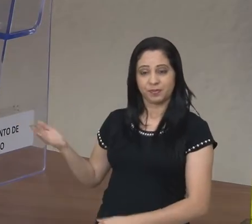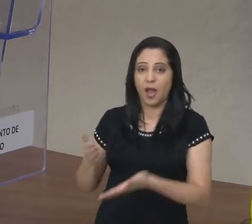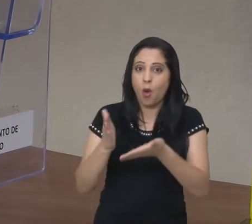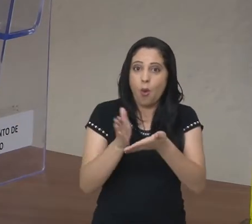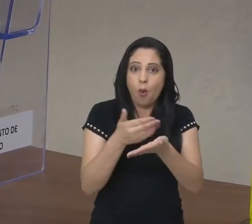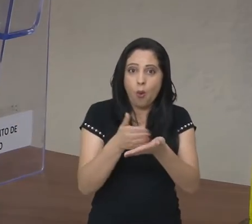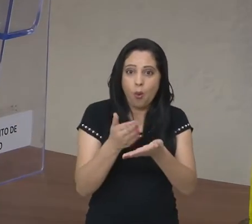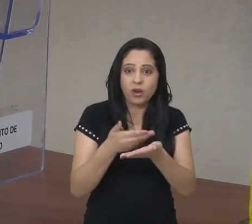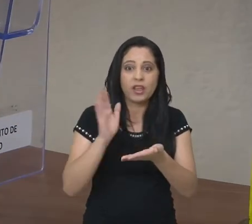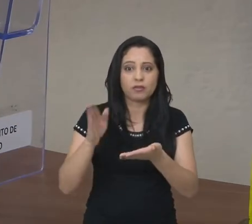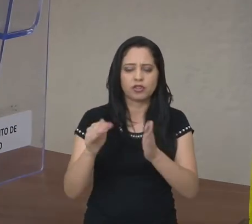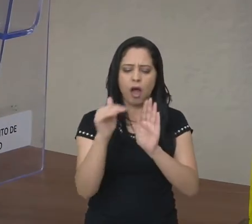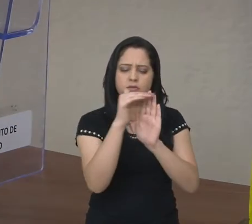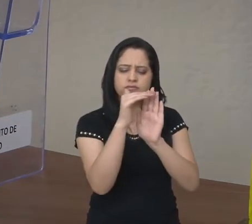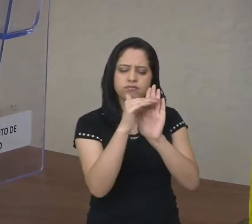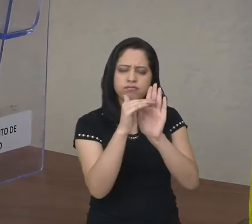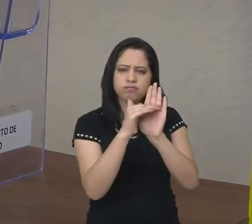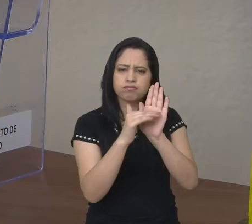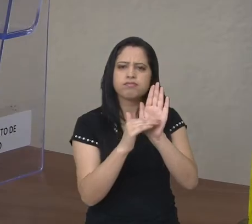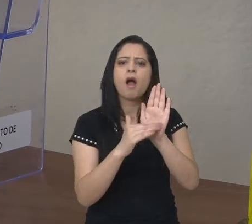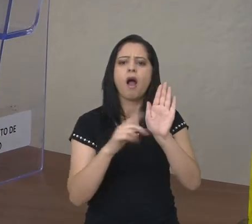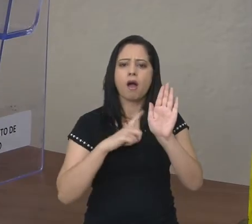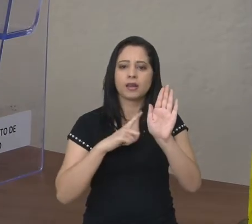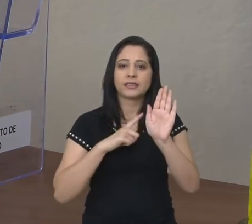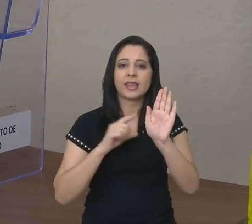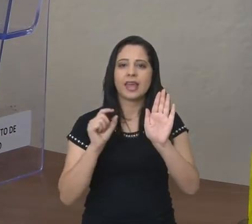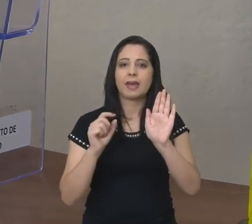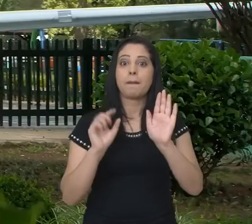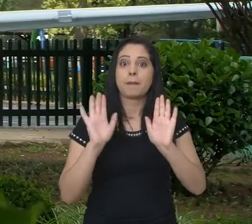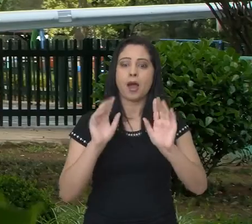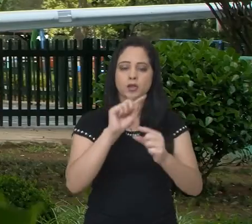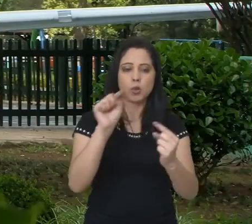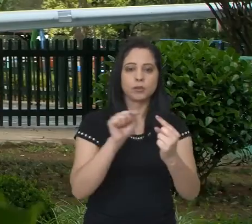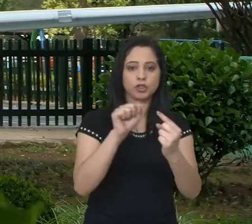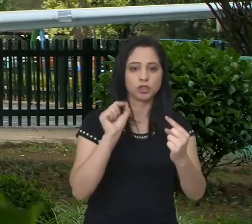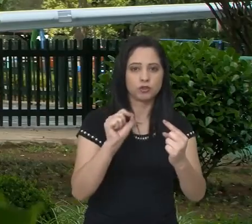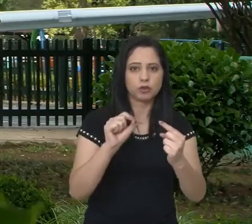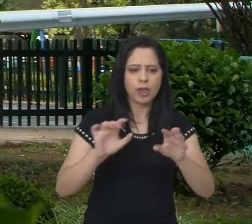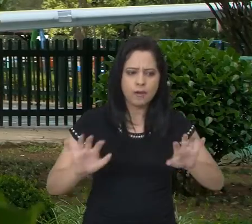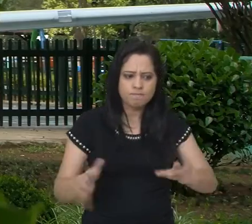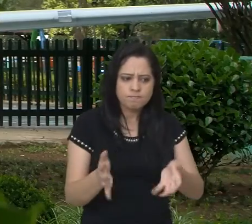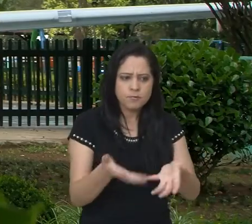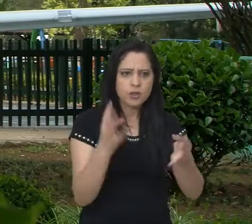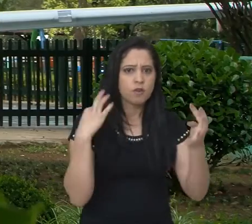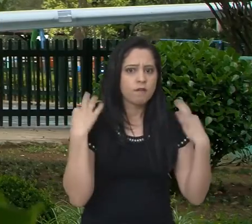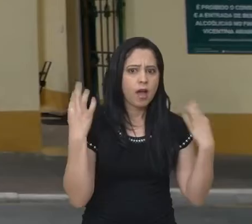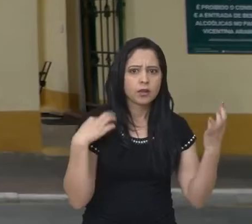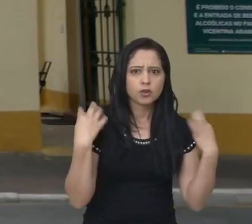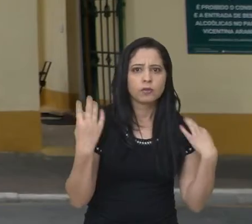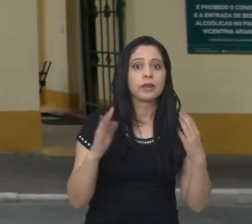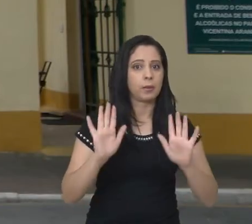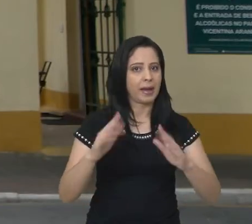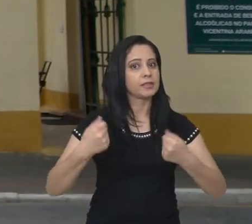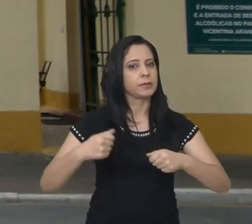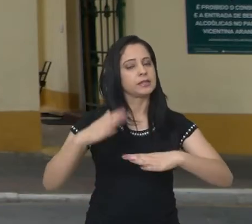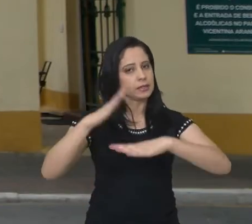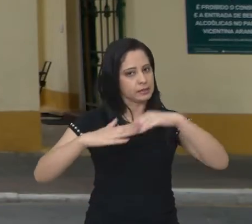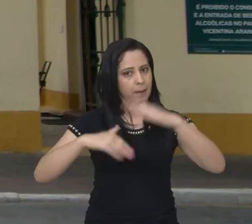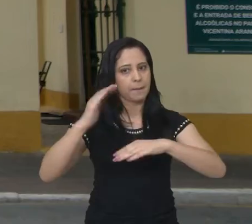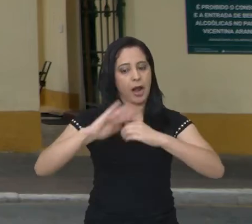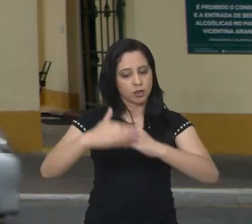Elaborado pela Prefeitura, as diretrizes do Plano Diretor de Turismo incentivam o desenvolvimento do setor através de